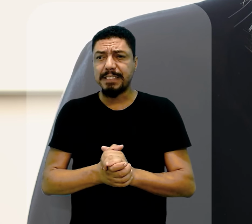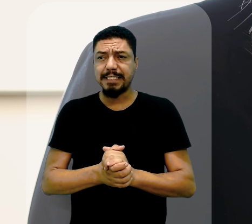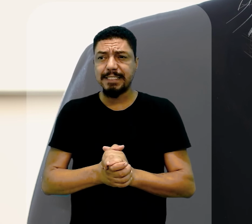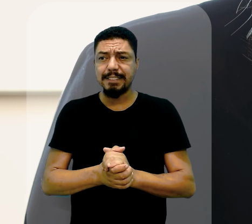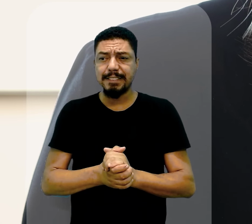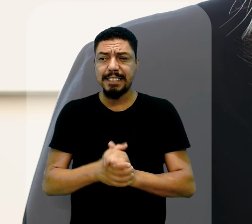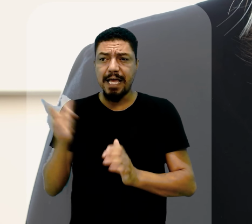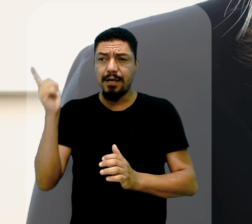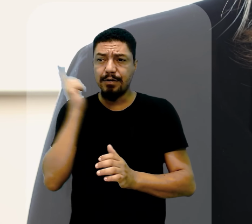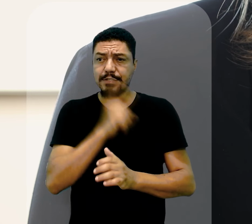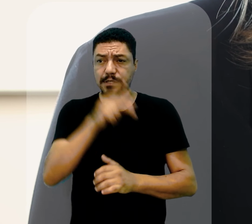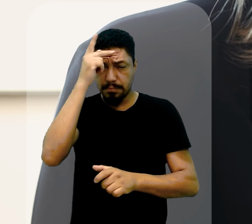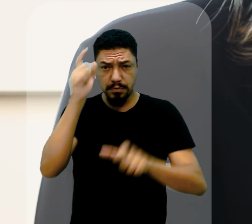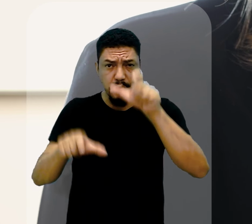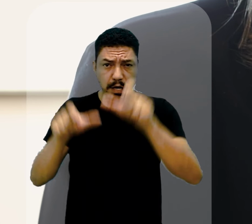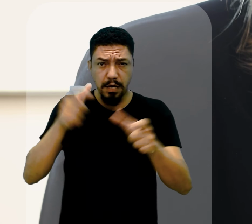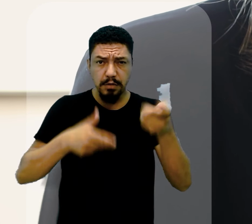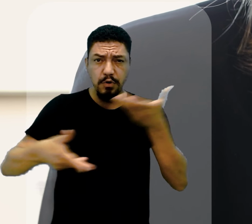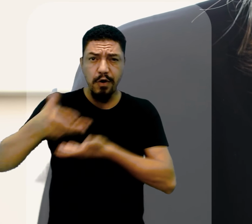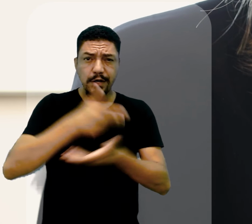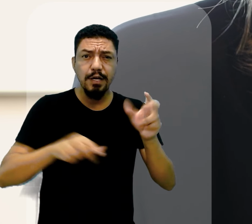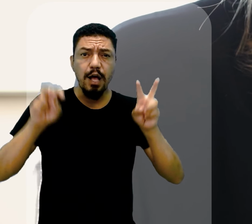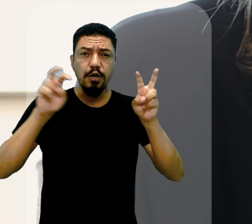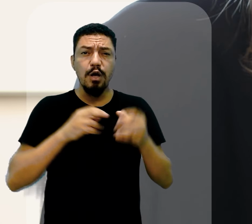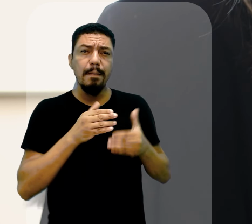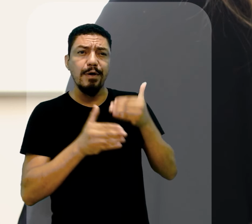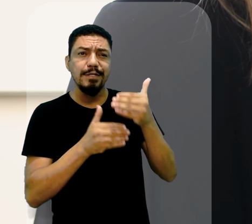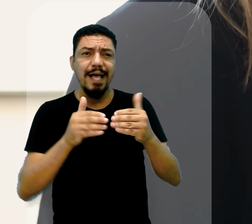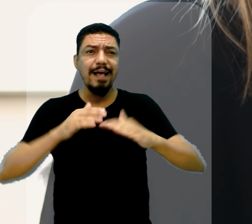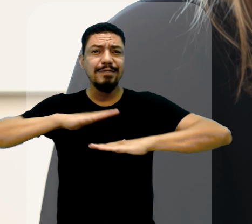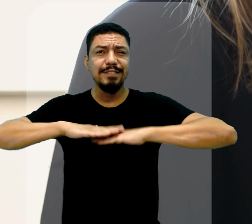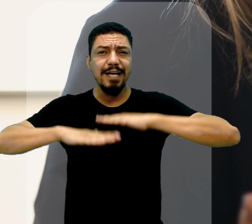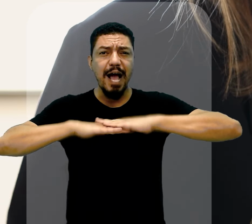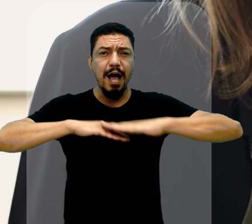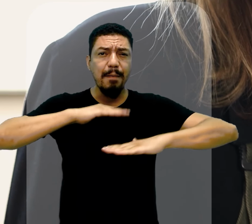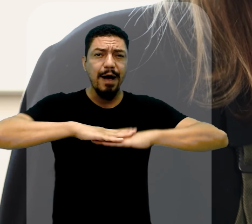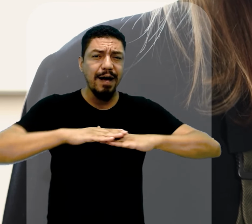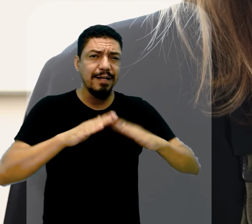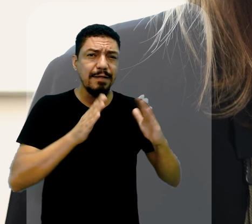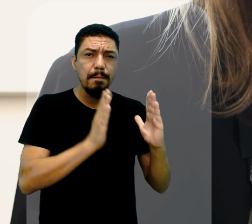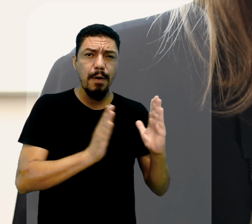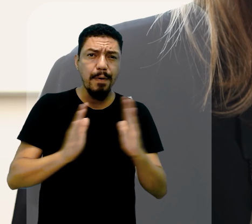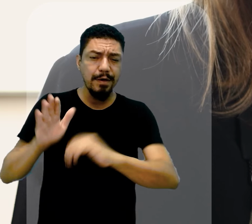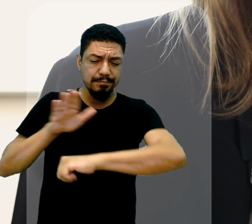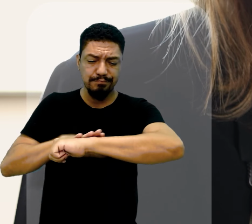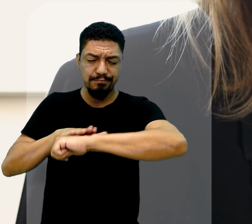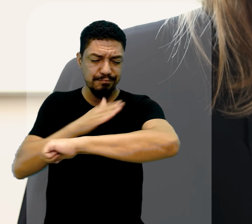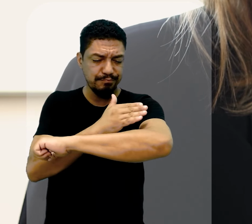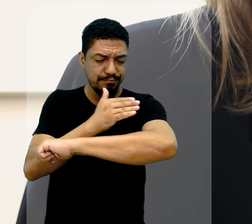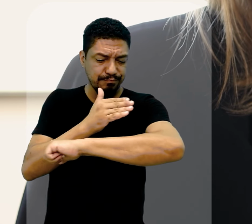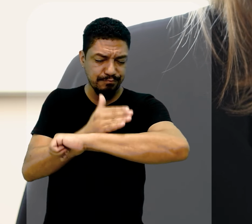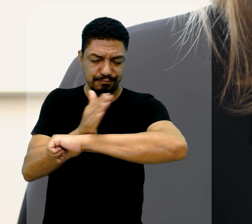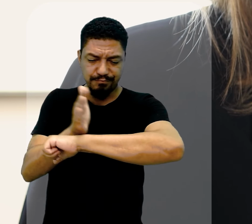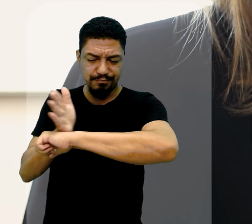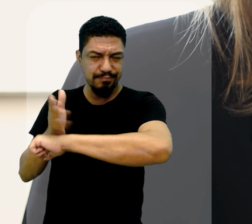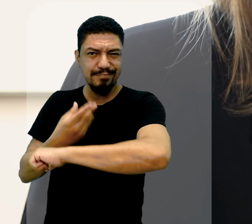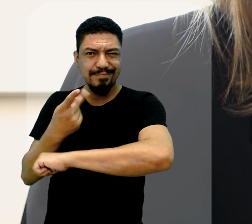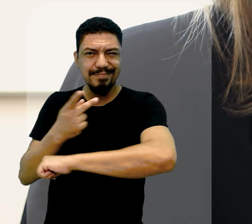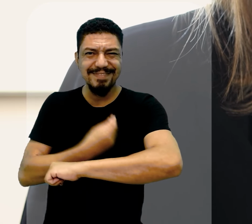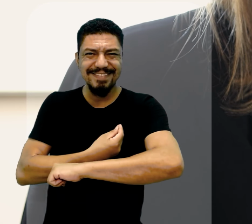Ela permite que as pessoas falem de processos e de camadas nas fases diferentes da vida,